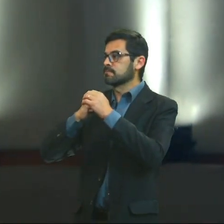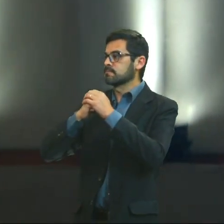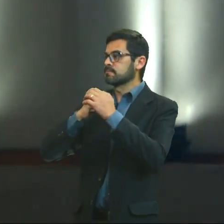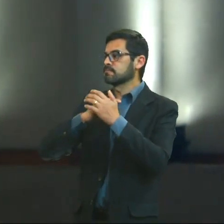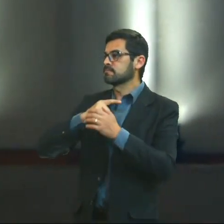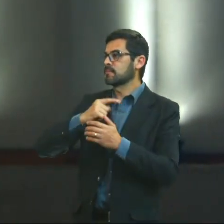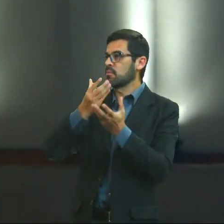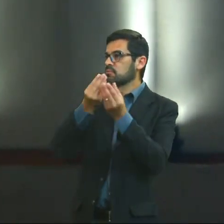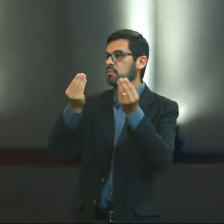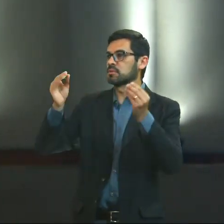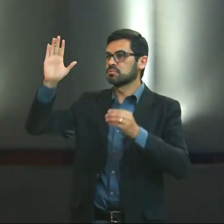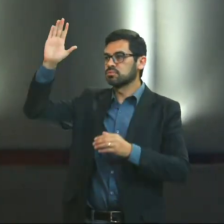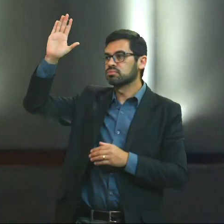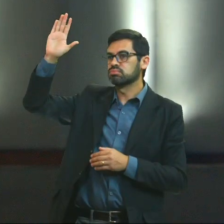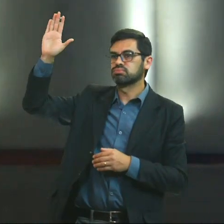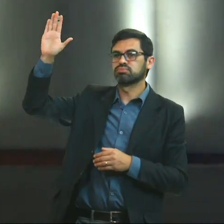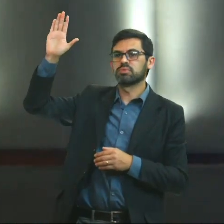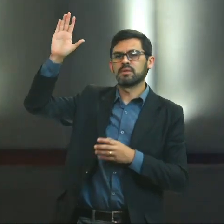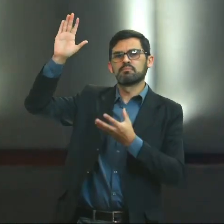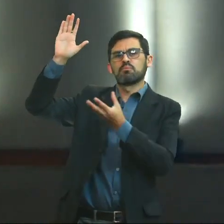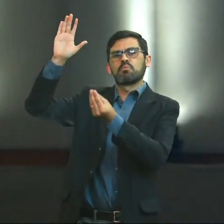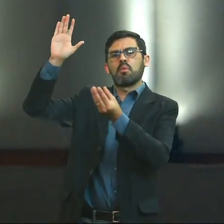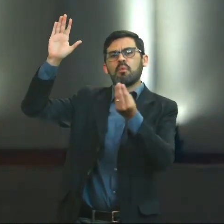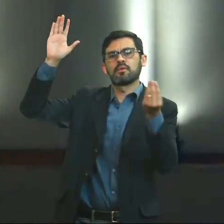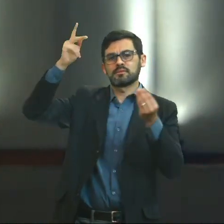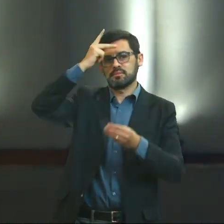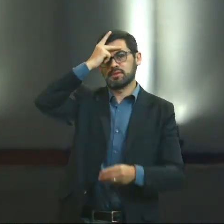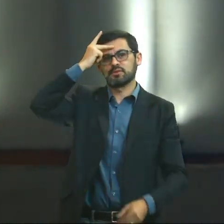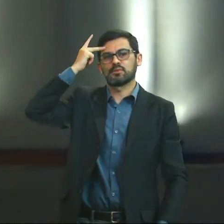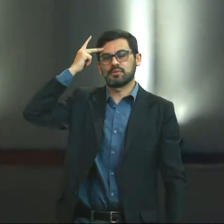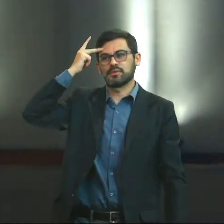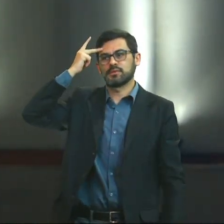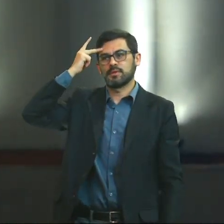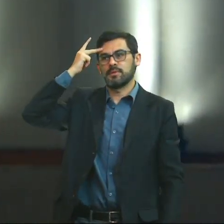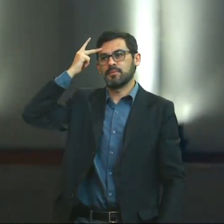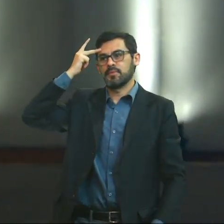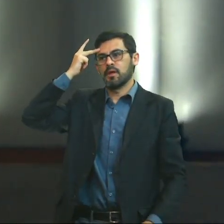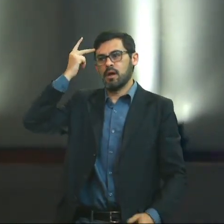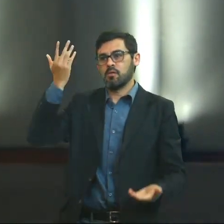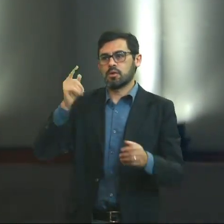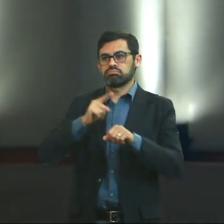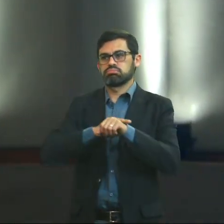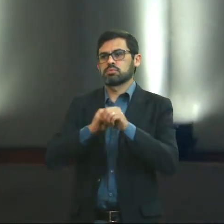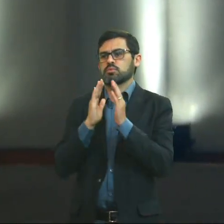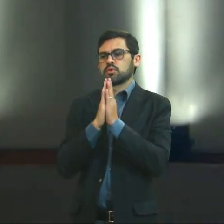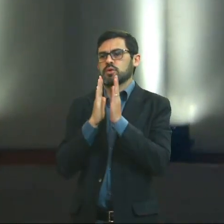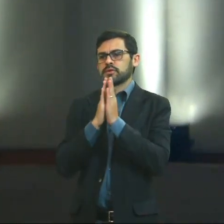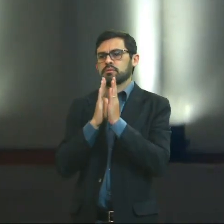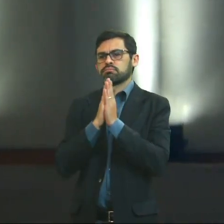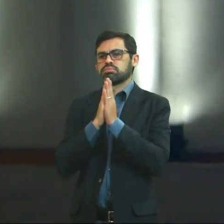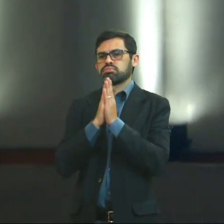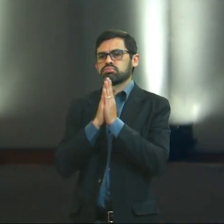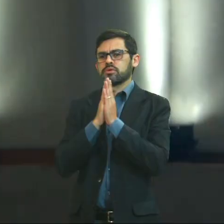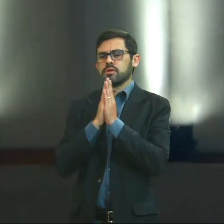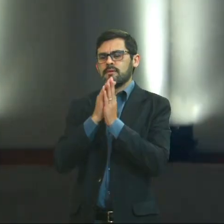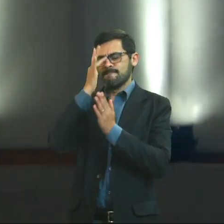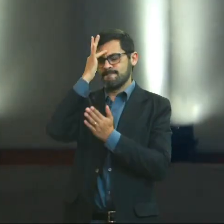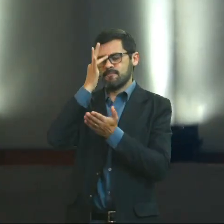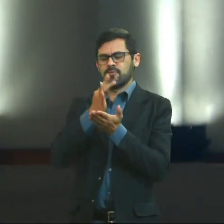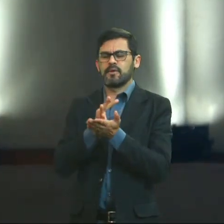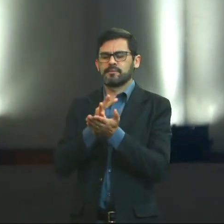bem alto, bem alto, bem alto, bem alto. Tem várias pessoas. Assim, ó, feche teus olhos agora e faça a declaração com fé. Diga